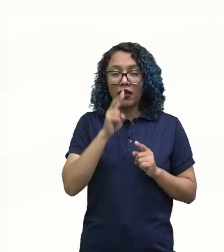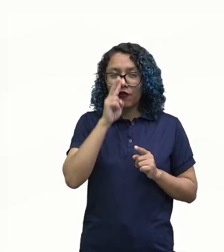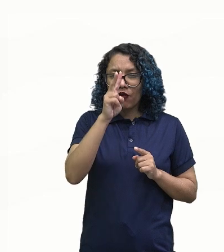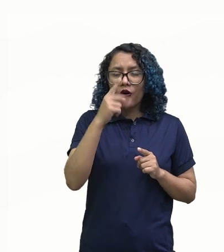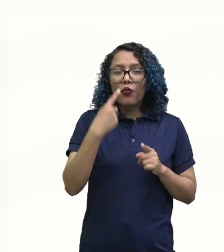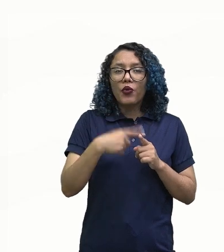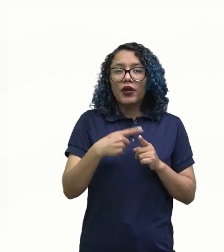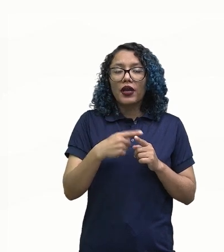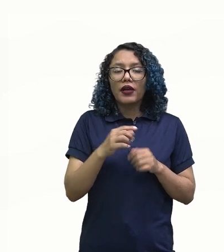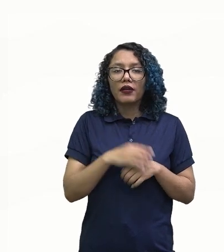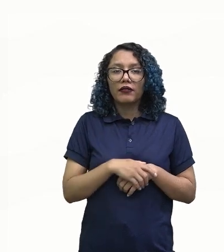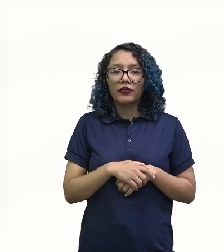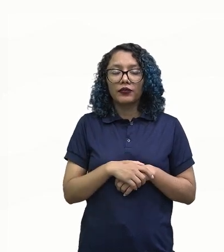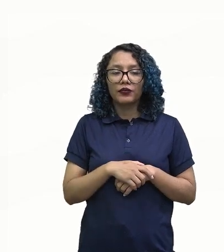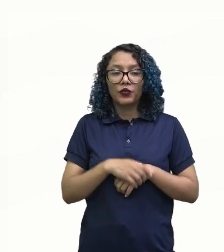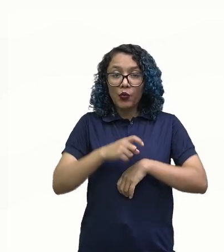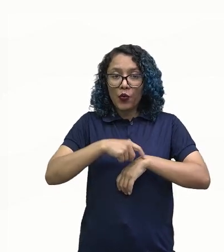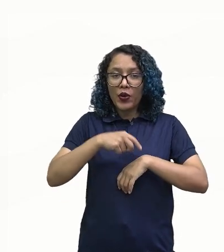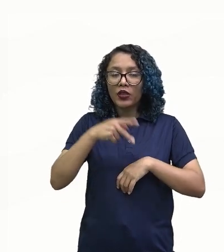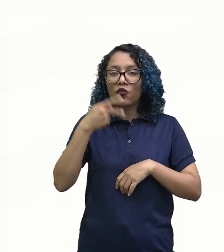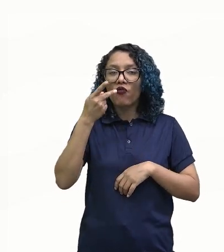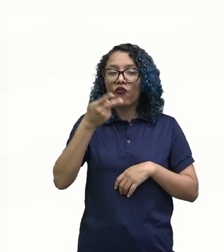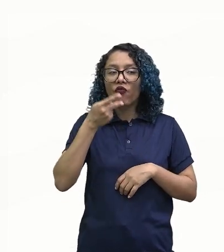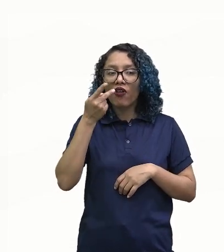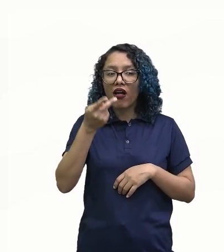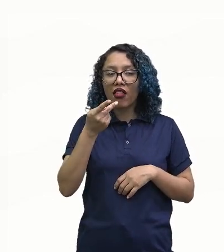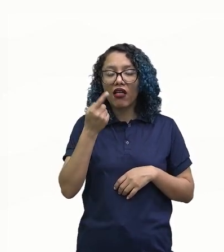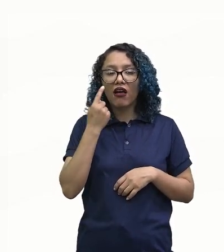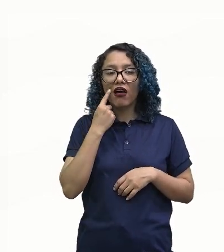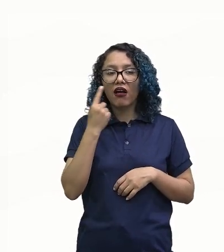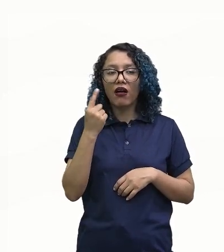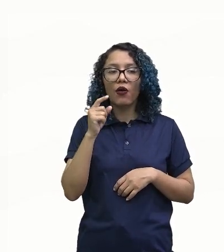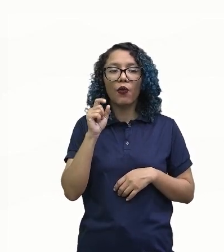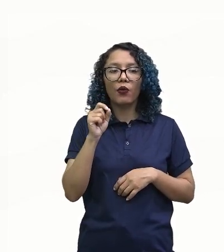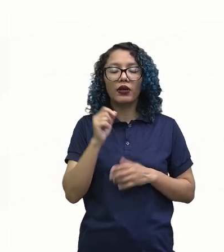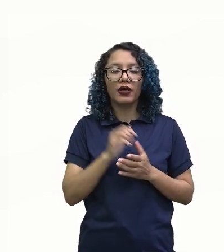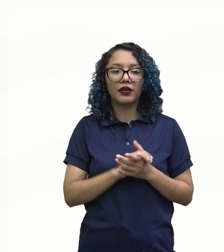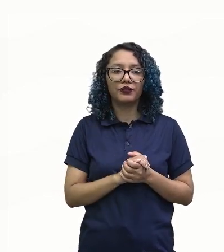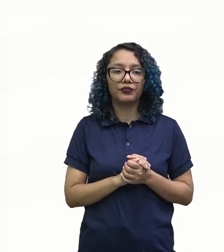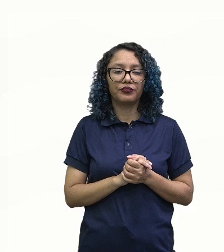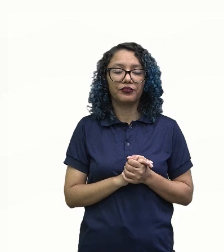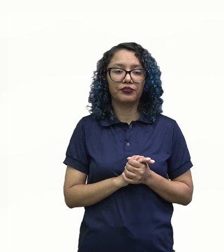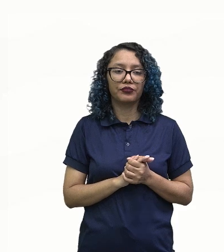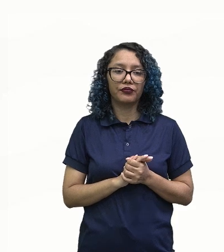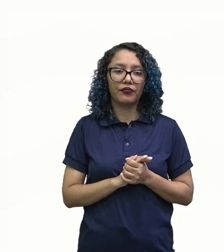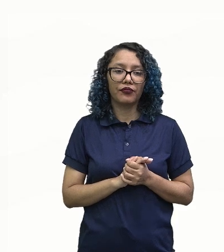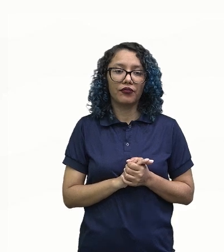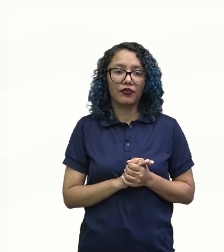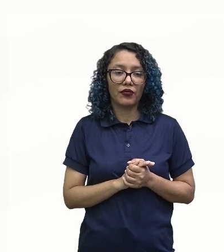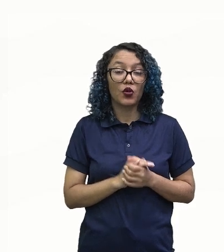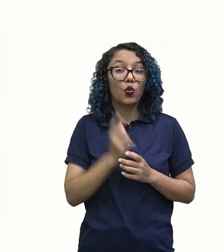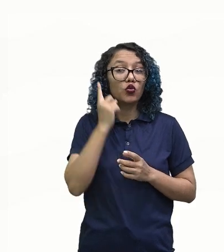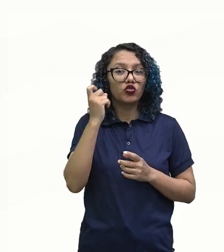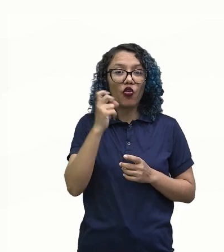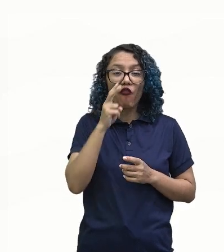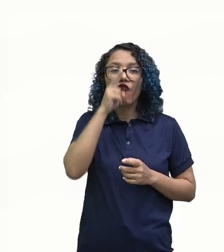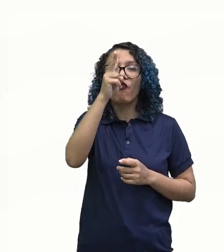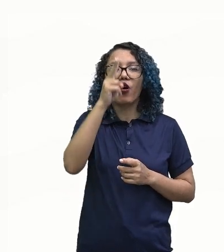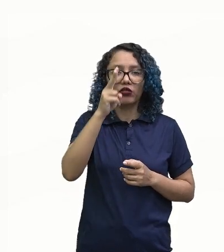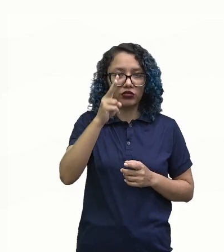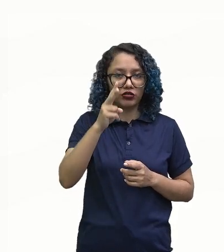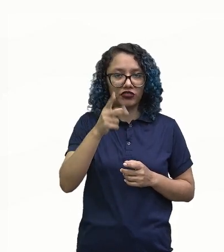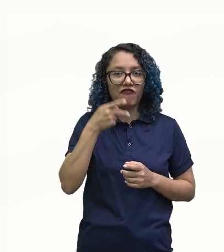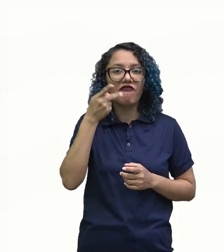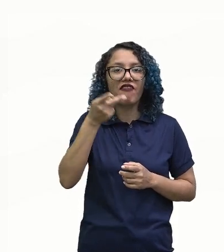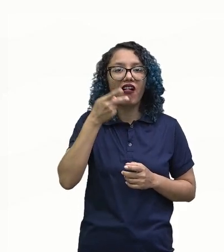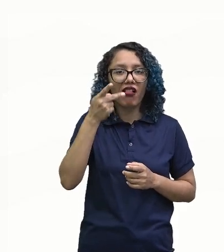que a gente pronuncia essa palavra, essa sílaba, a gente emite uma voz mais forte.